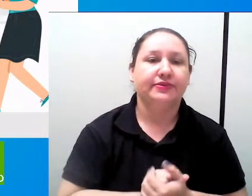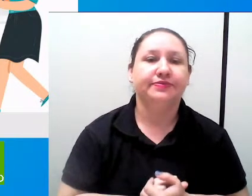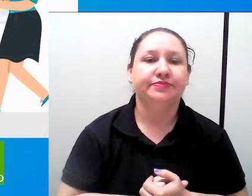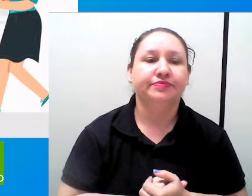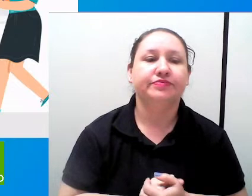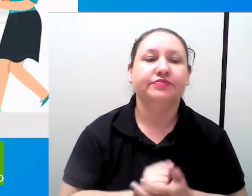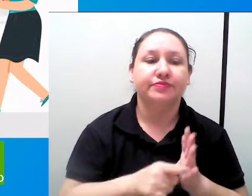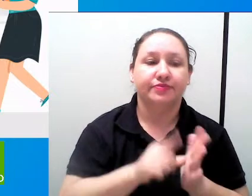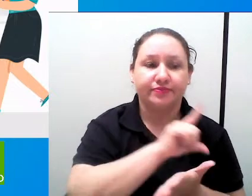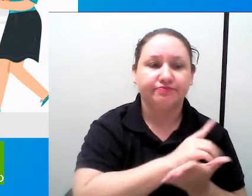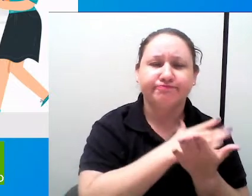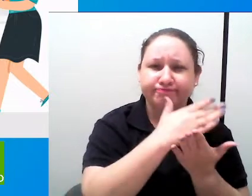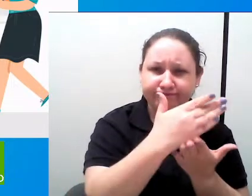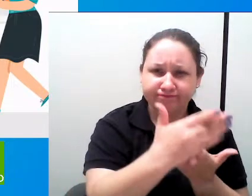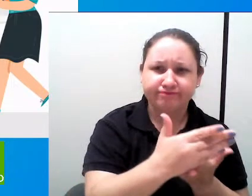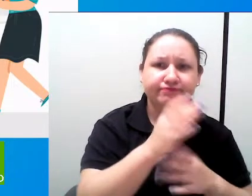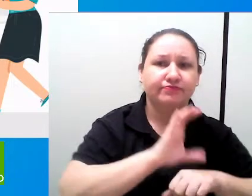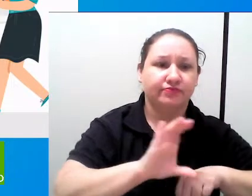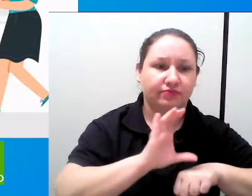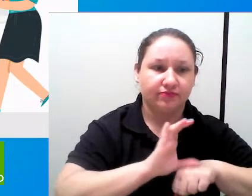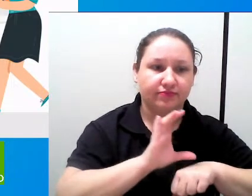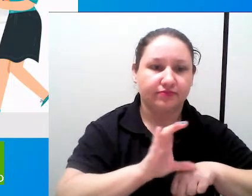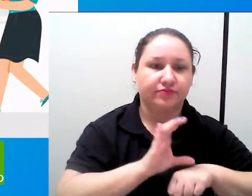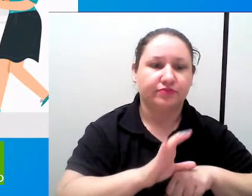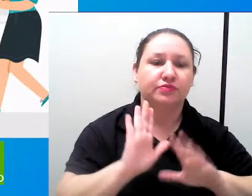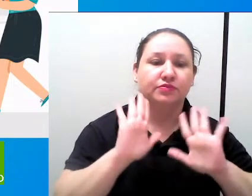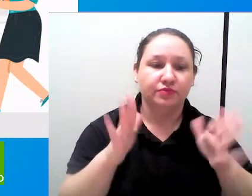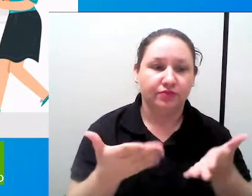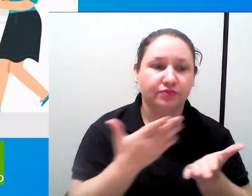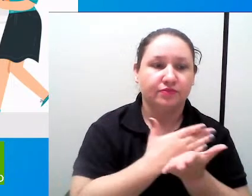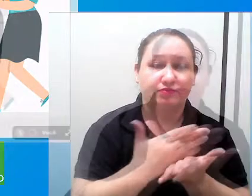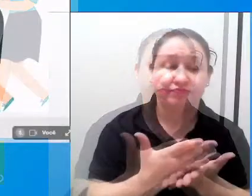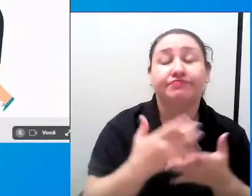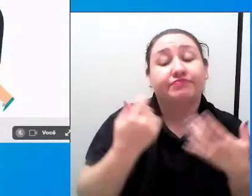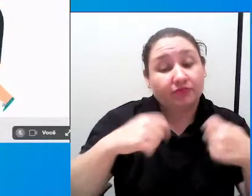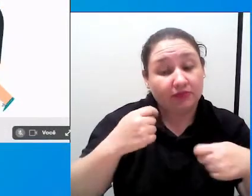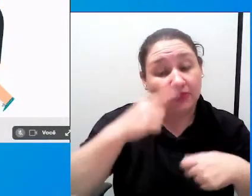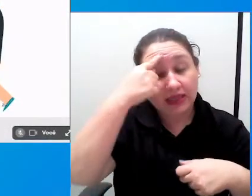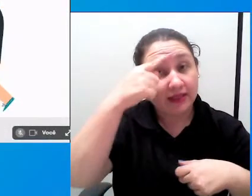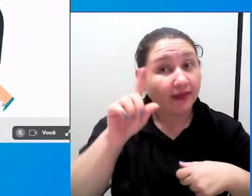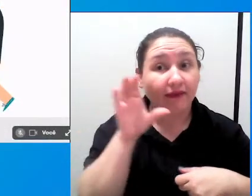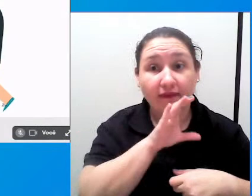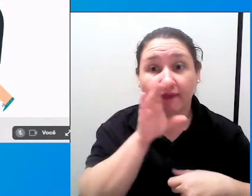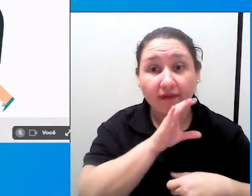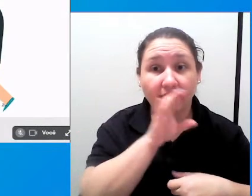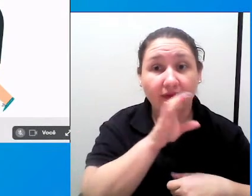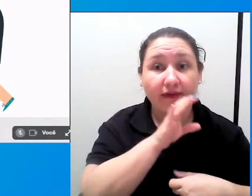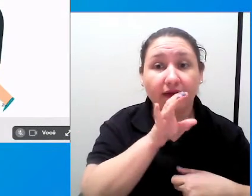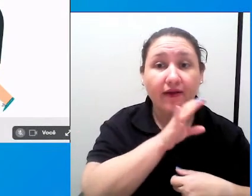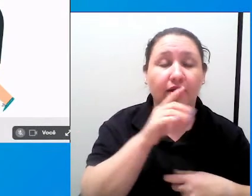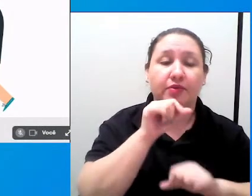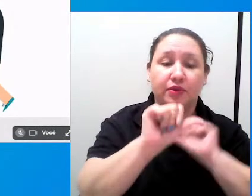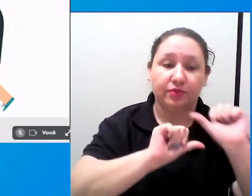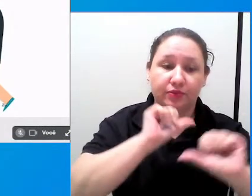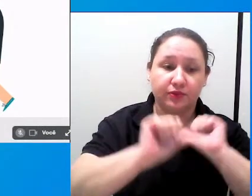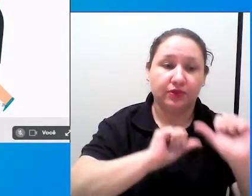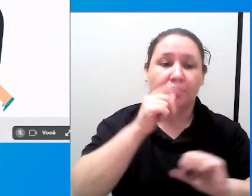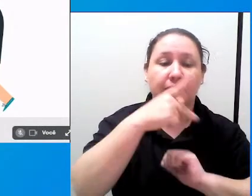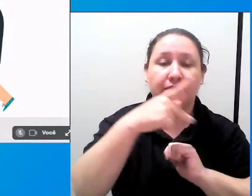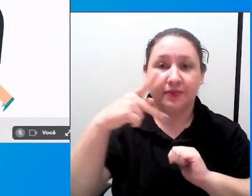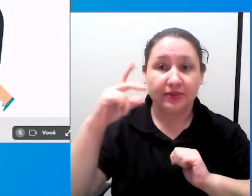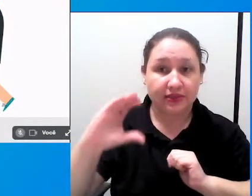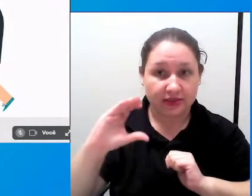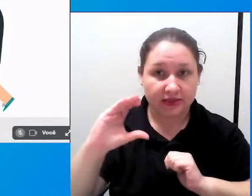curso, já veio com a realidade que a gente tinha que alterar o PPC para curricularização da extensão, de forma que a primeira turma já